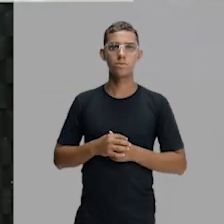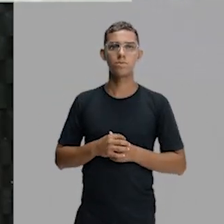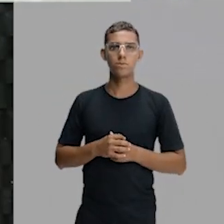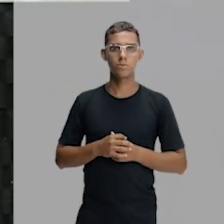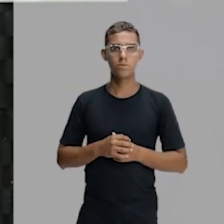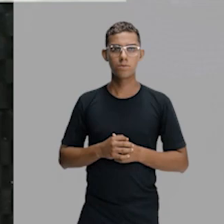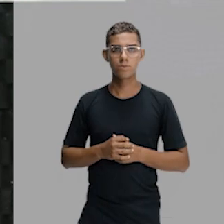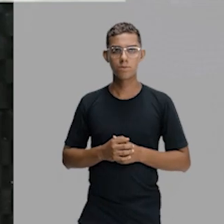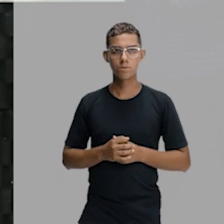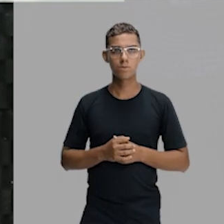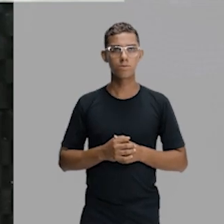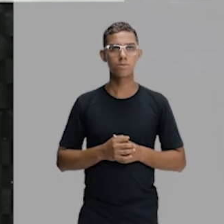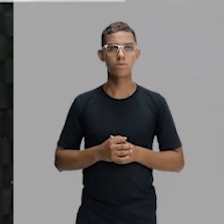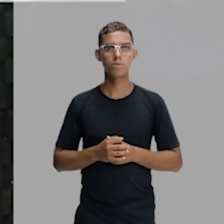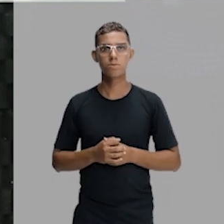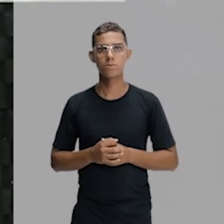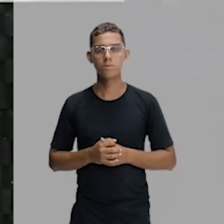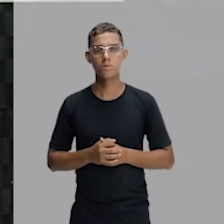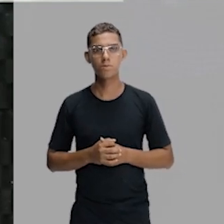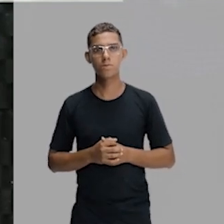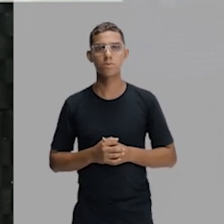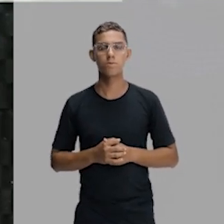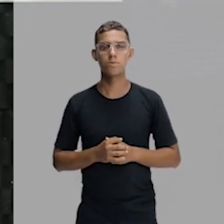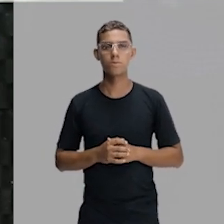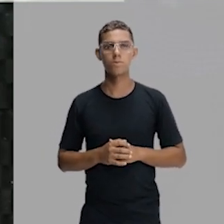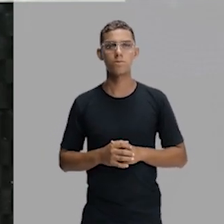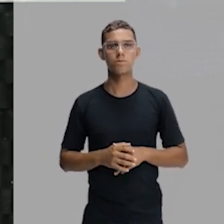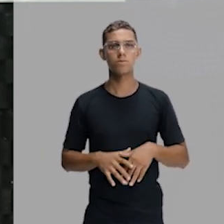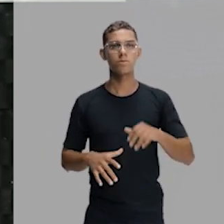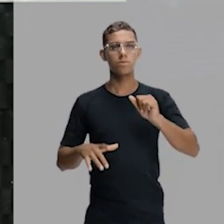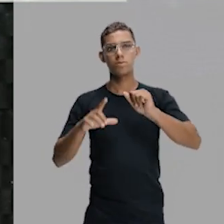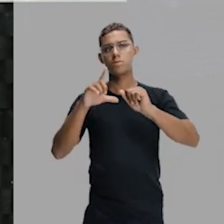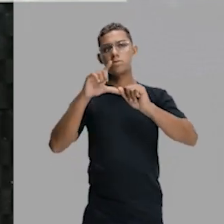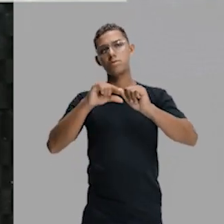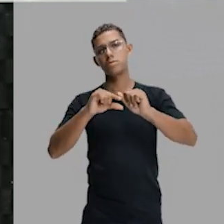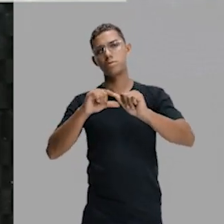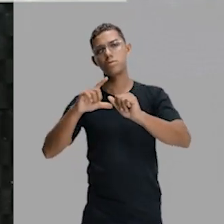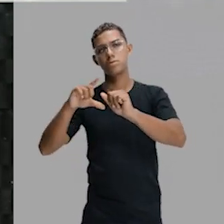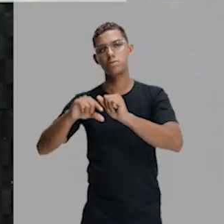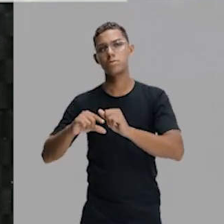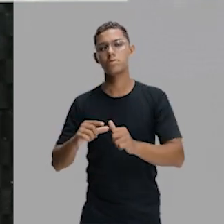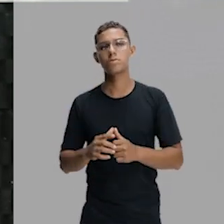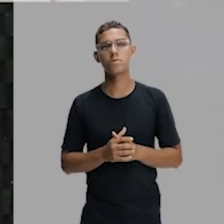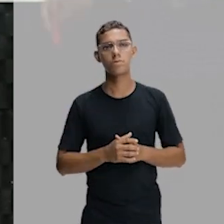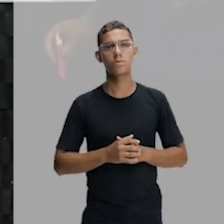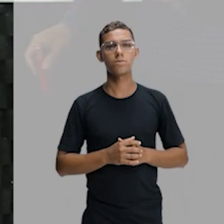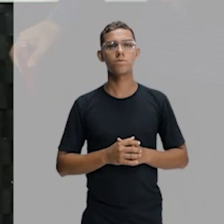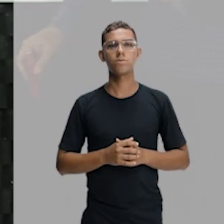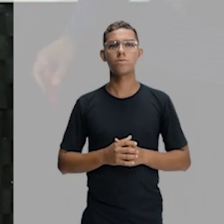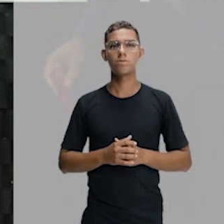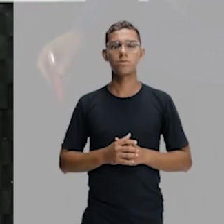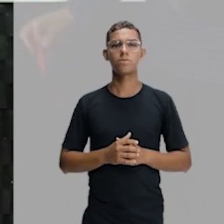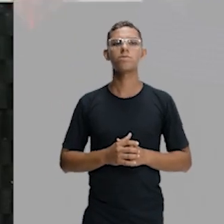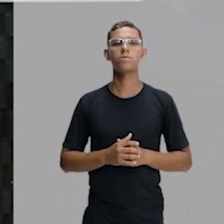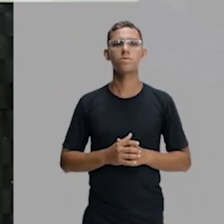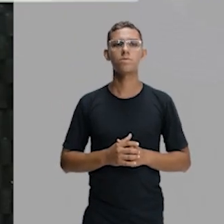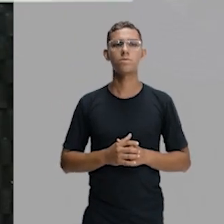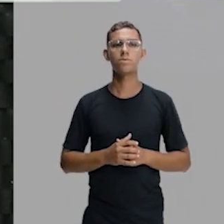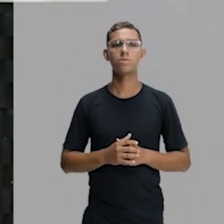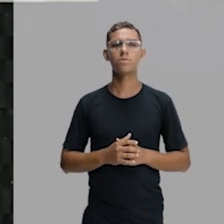também. Se eu pegar este Azinho com este Azinho, vai ficar por último Azinho,